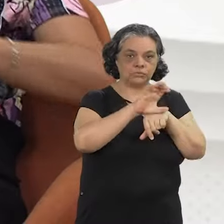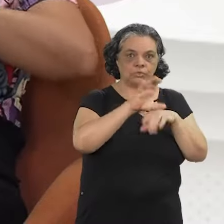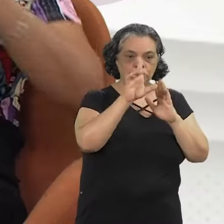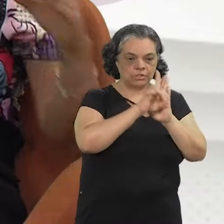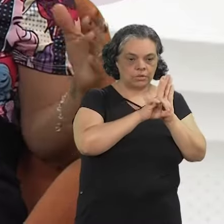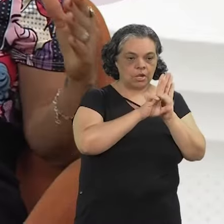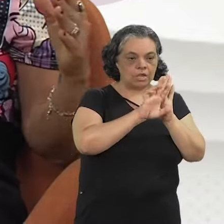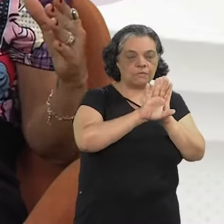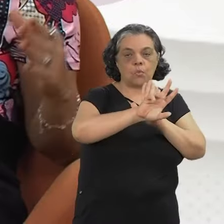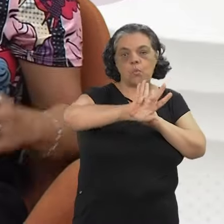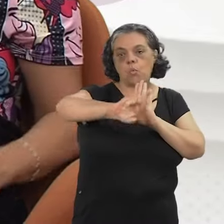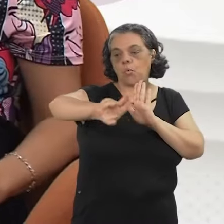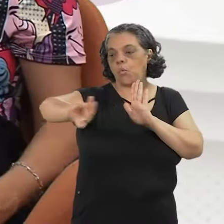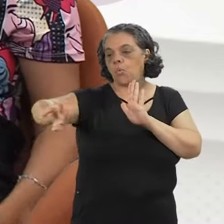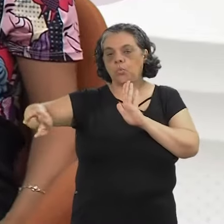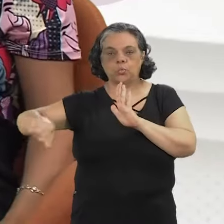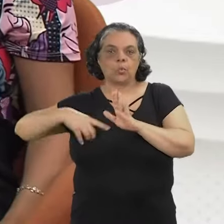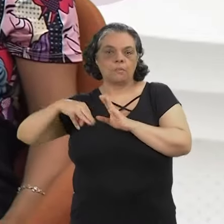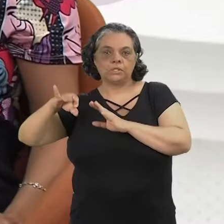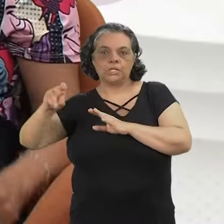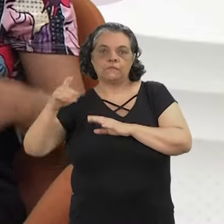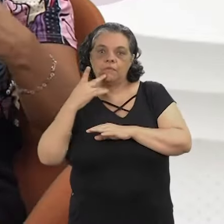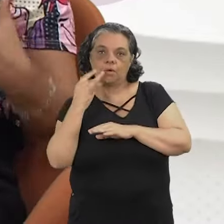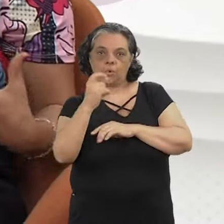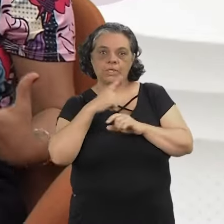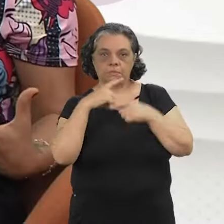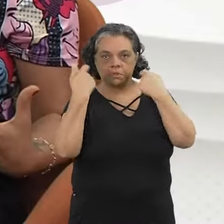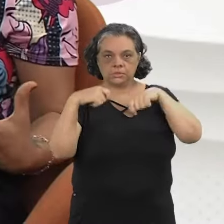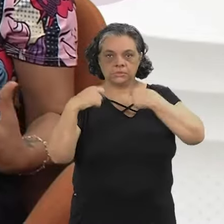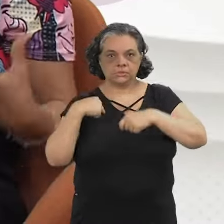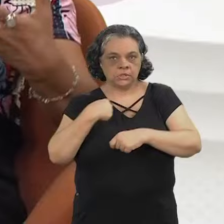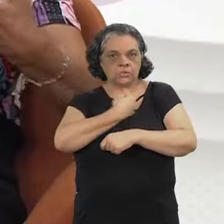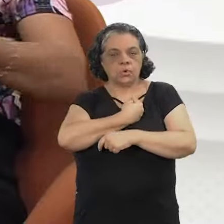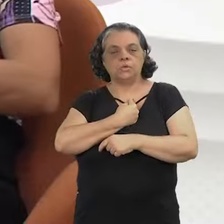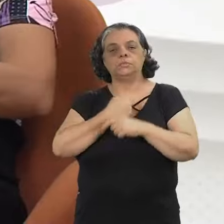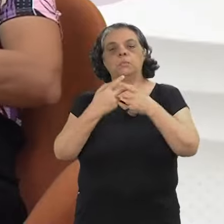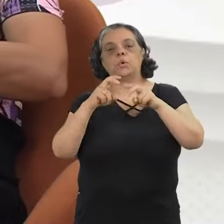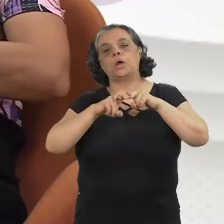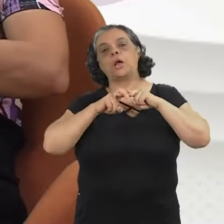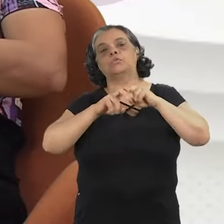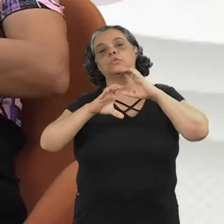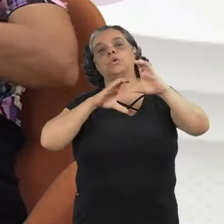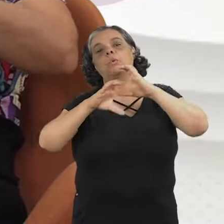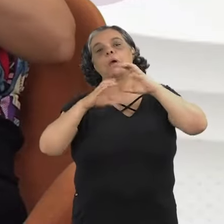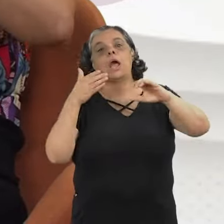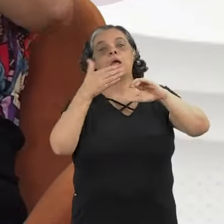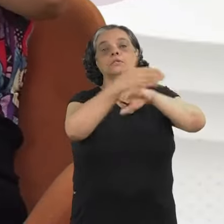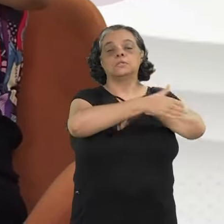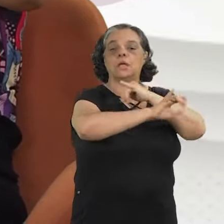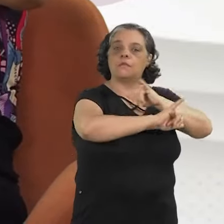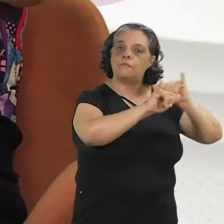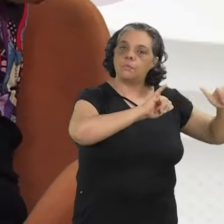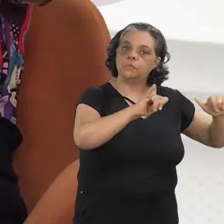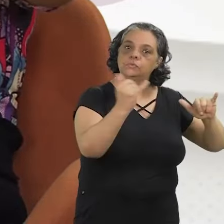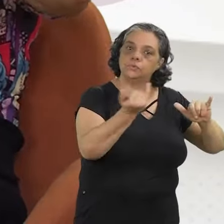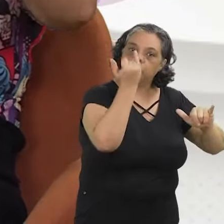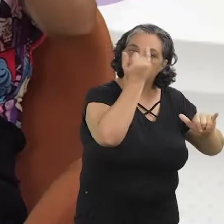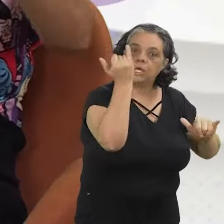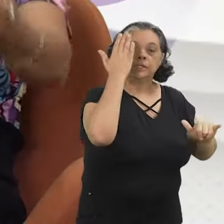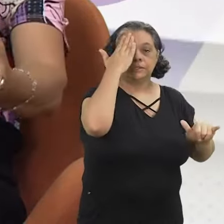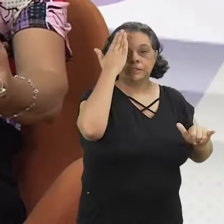qual perpassam todos os demais porque como Martine falou a gente precisa através dos meios de comunicação acessar informações